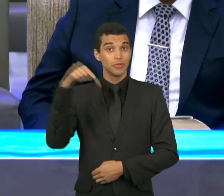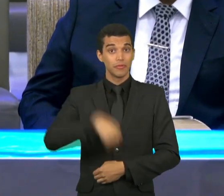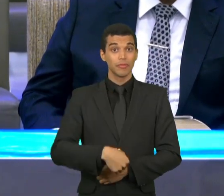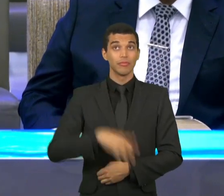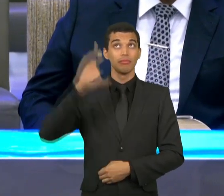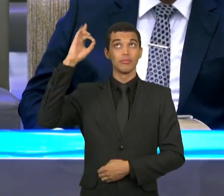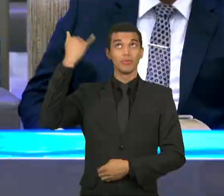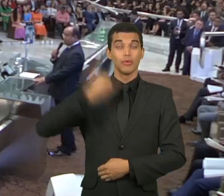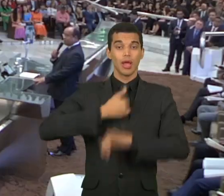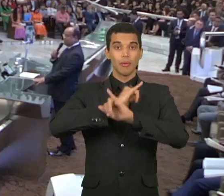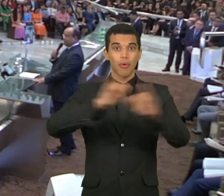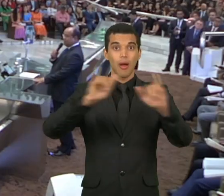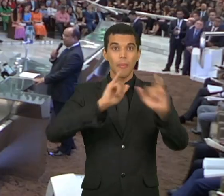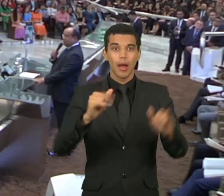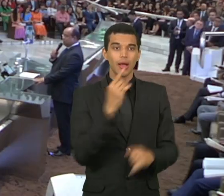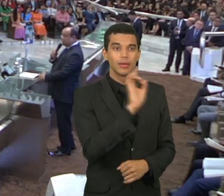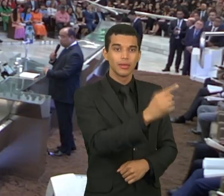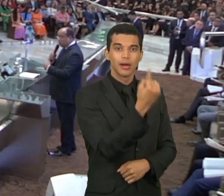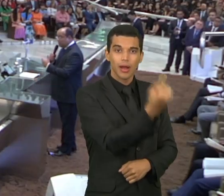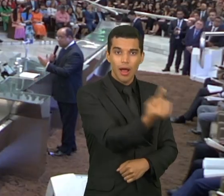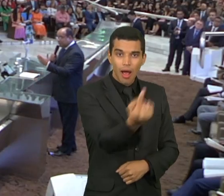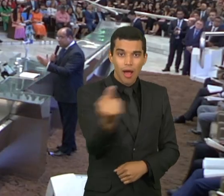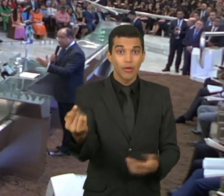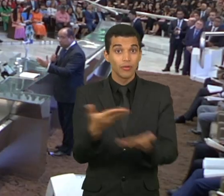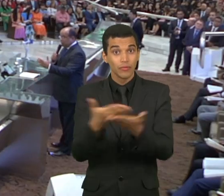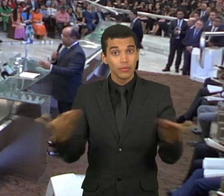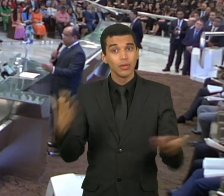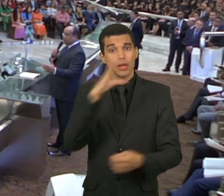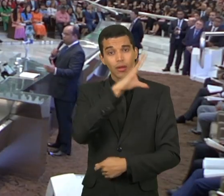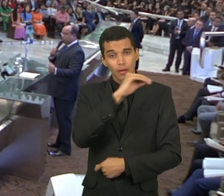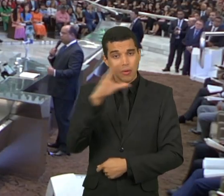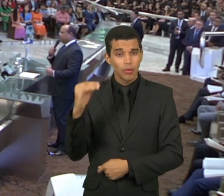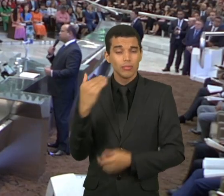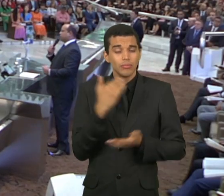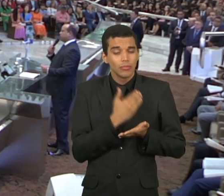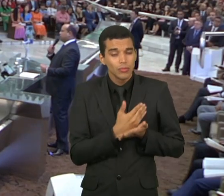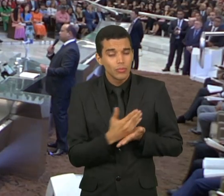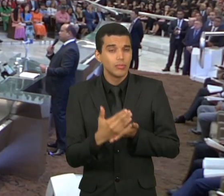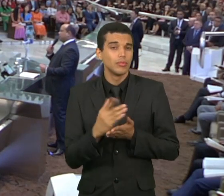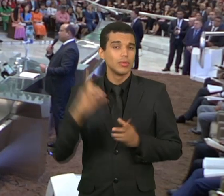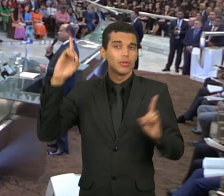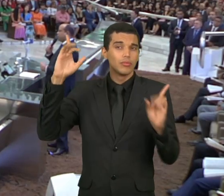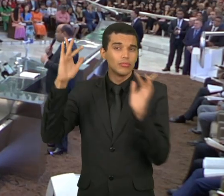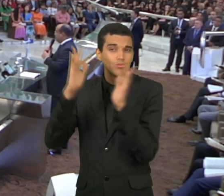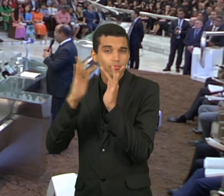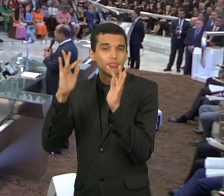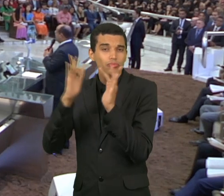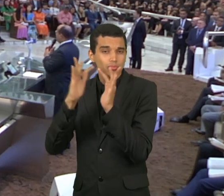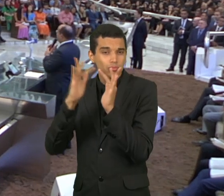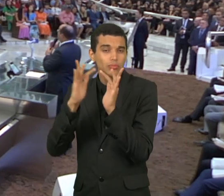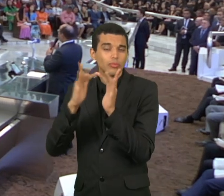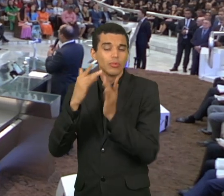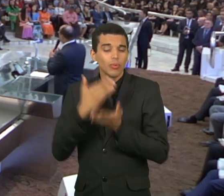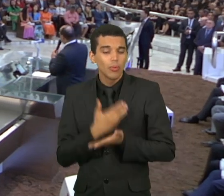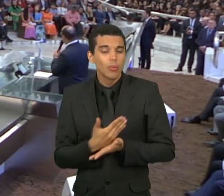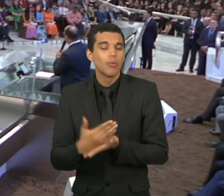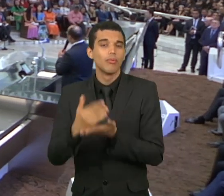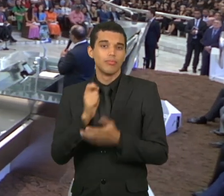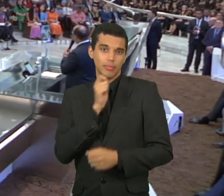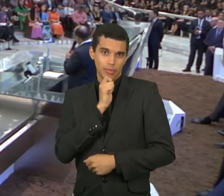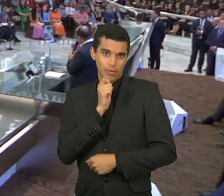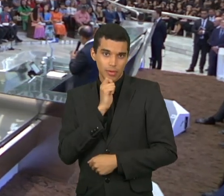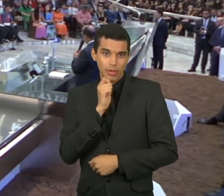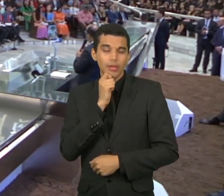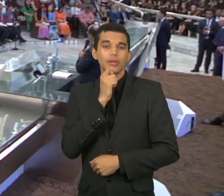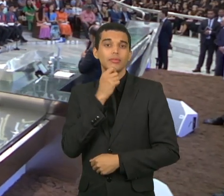vocês, adolescentes, que estão começando a vida com Deus, que estão iniciando um período